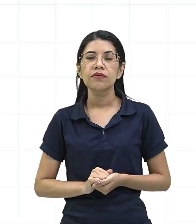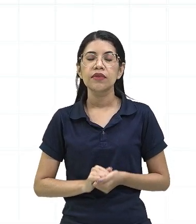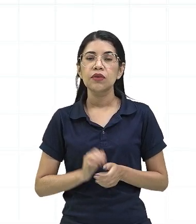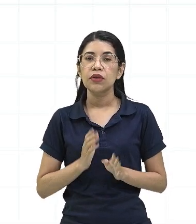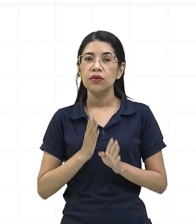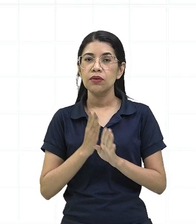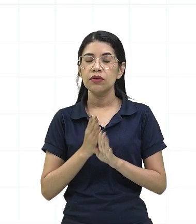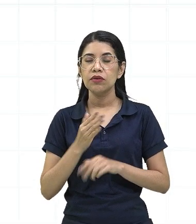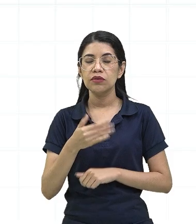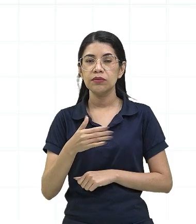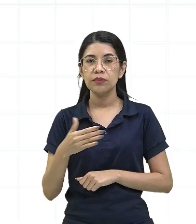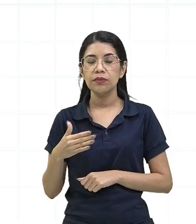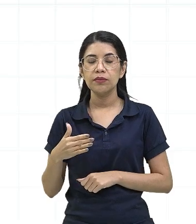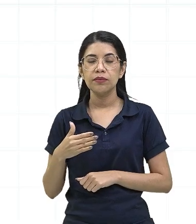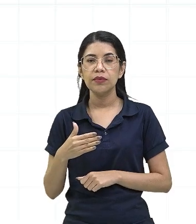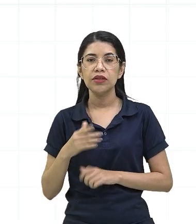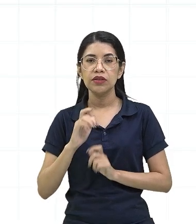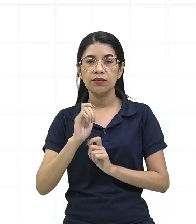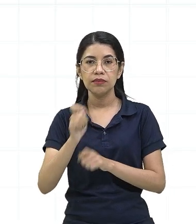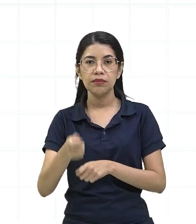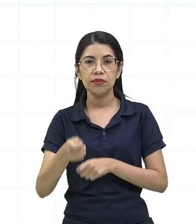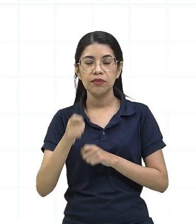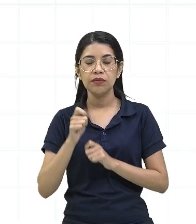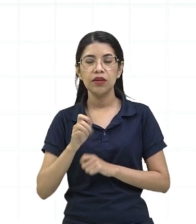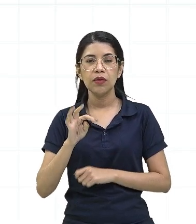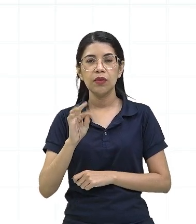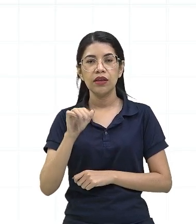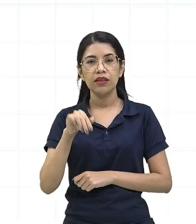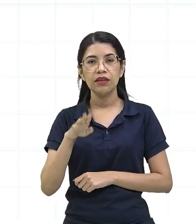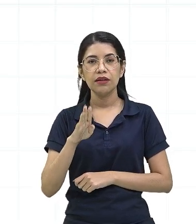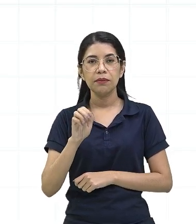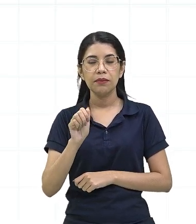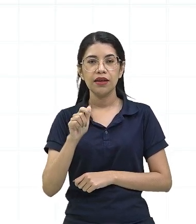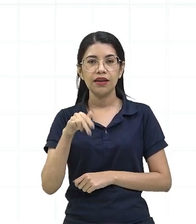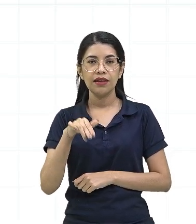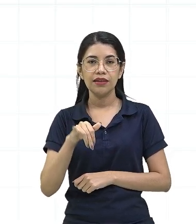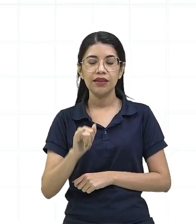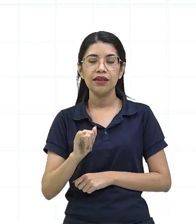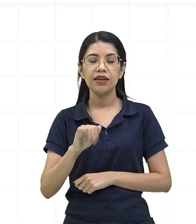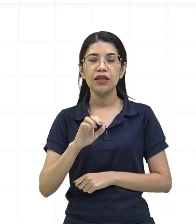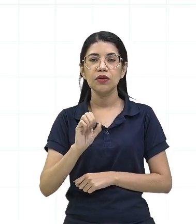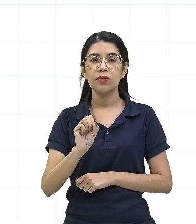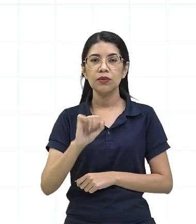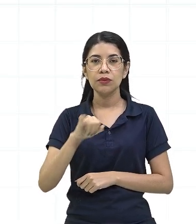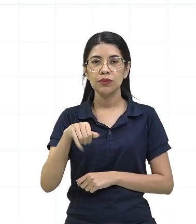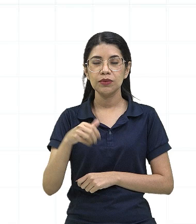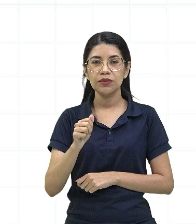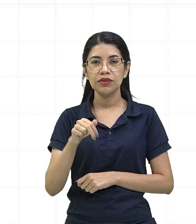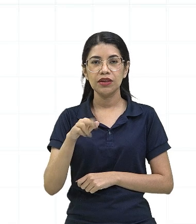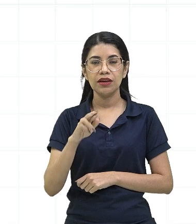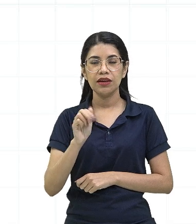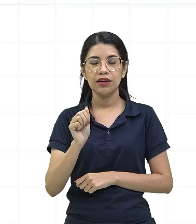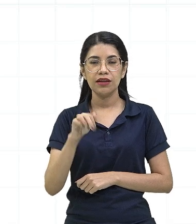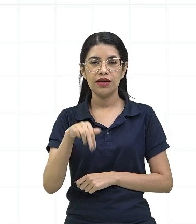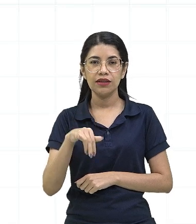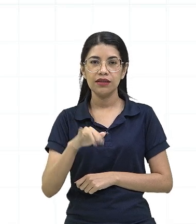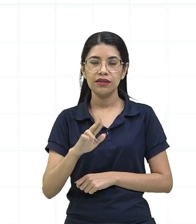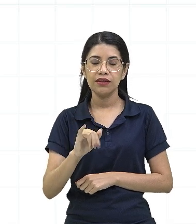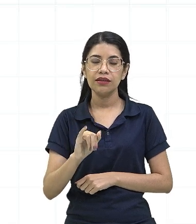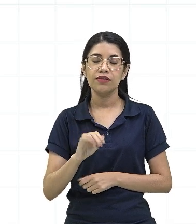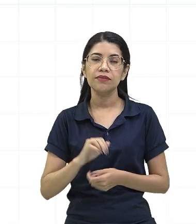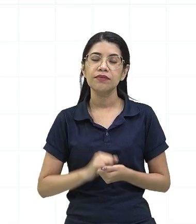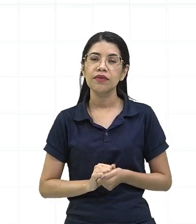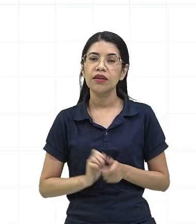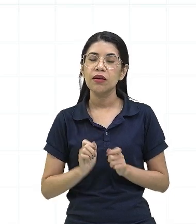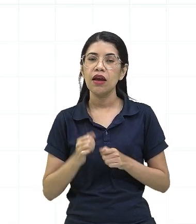identificados os peixes mais capturados. O tambaqui foi o mais citado, seguido pelo jaraqui e pelo surubim. Esses dados podem